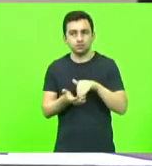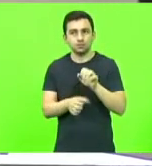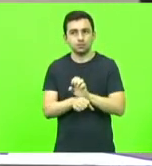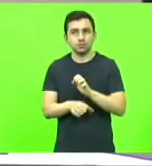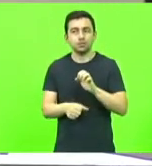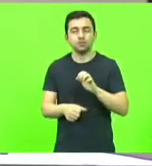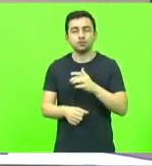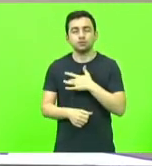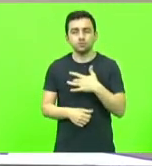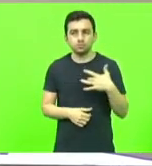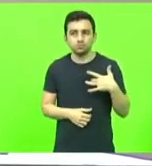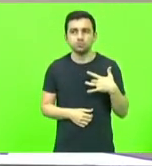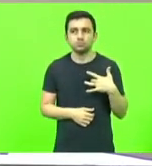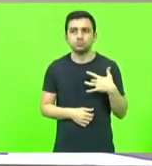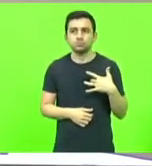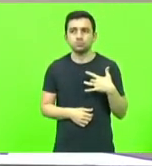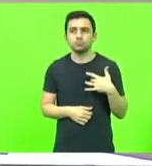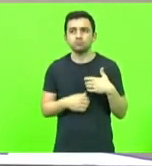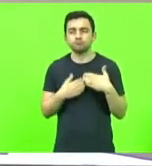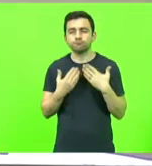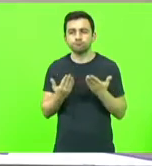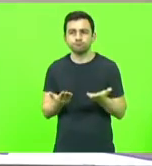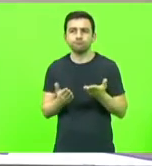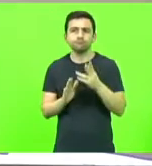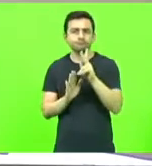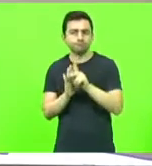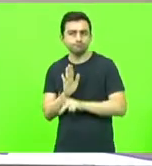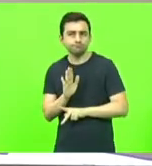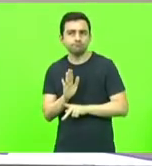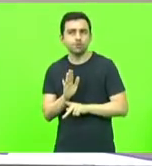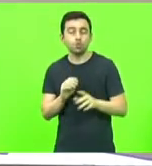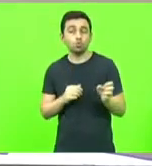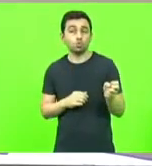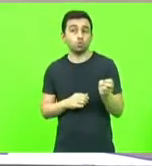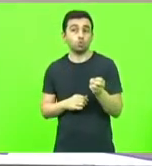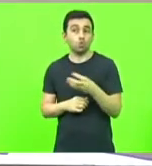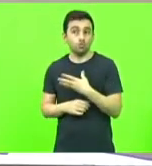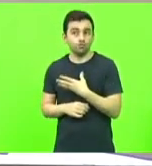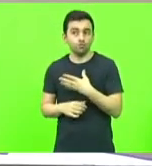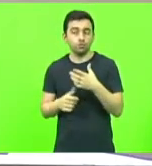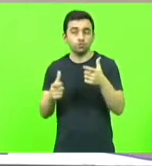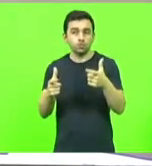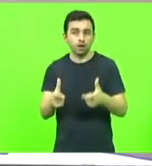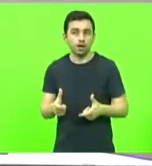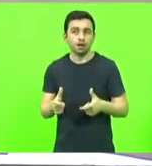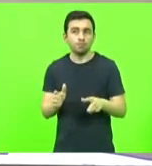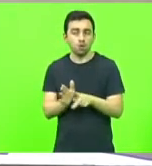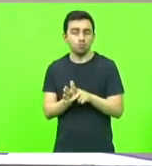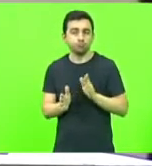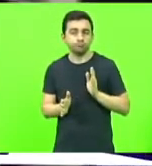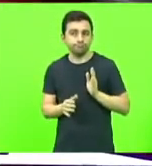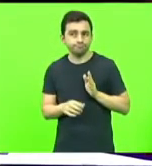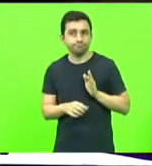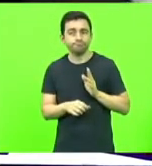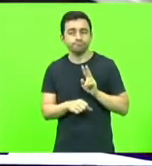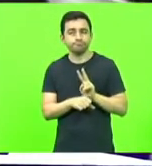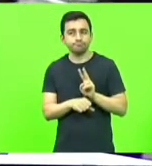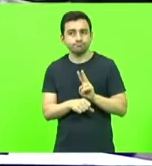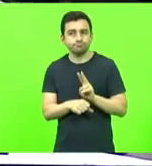Saúde informações acerca do projeto da nova sede do Instituto de Cardiologia de Santa